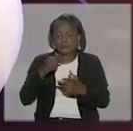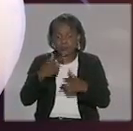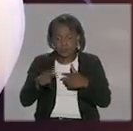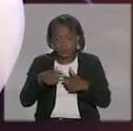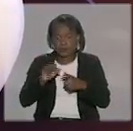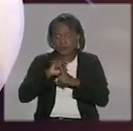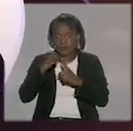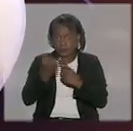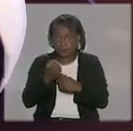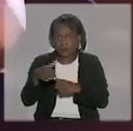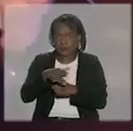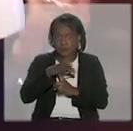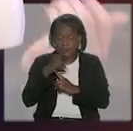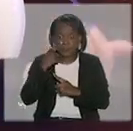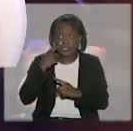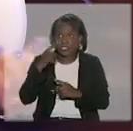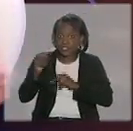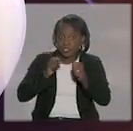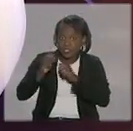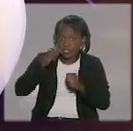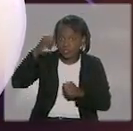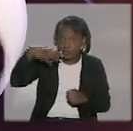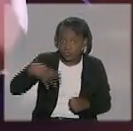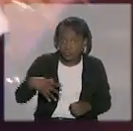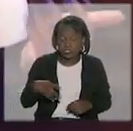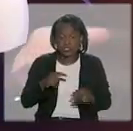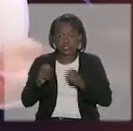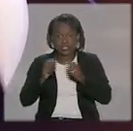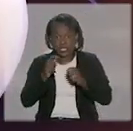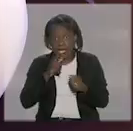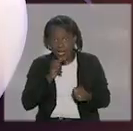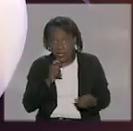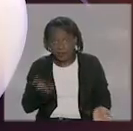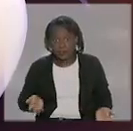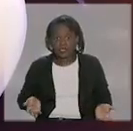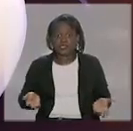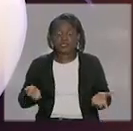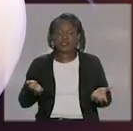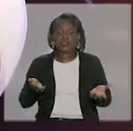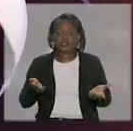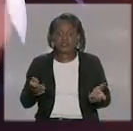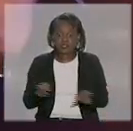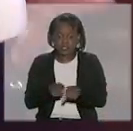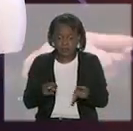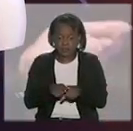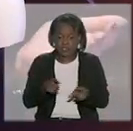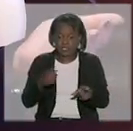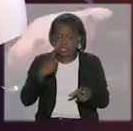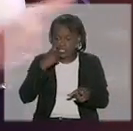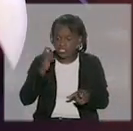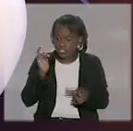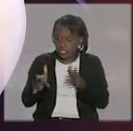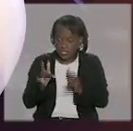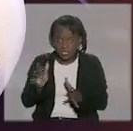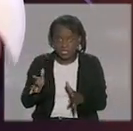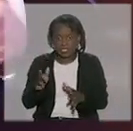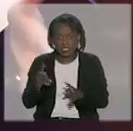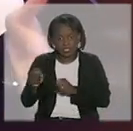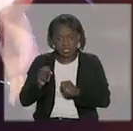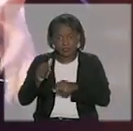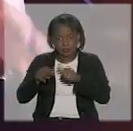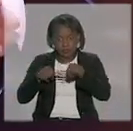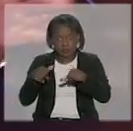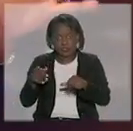por exemplo, olhando a eficiência energética, a questão da eficiência hídrica, a questão de resíduos, né?